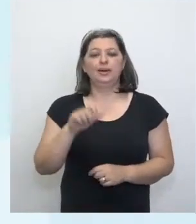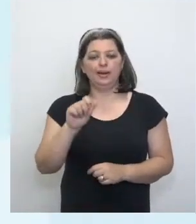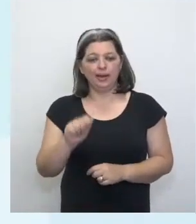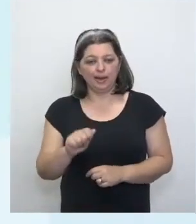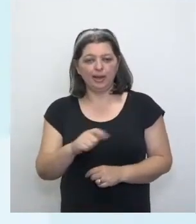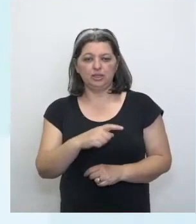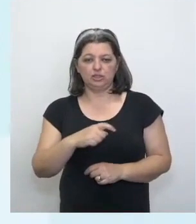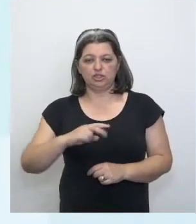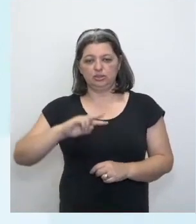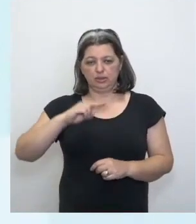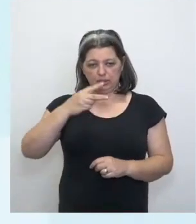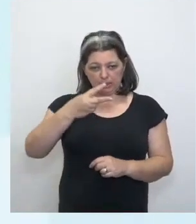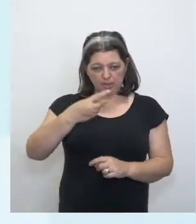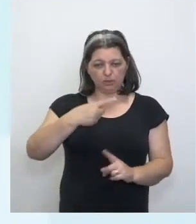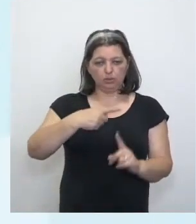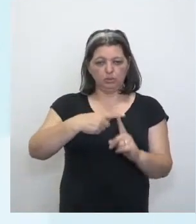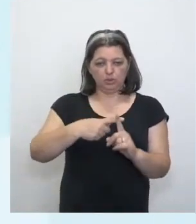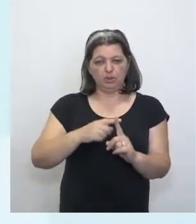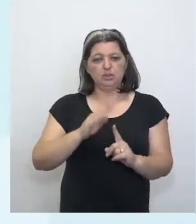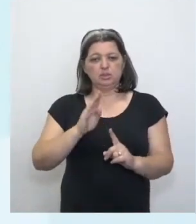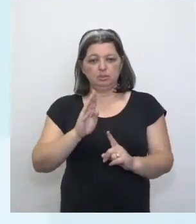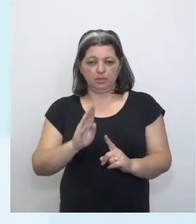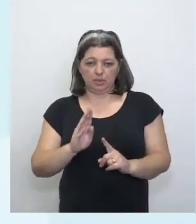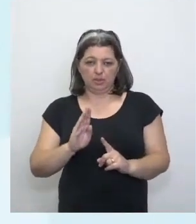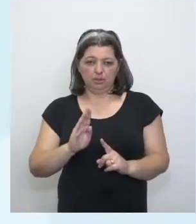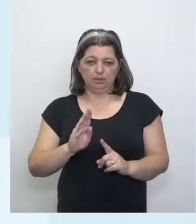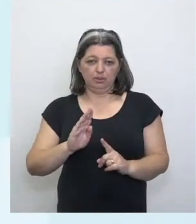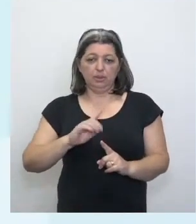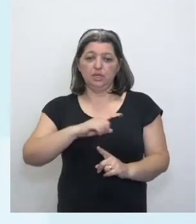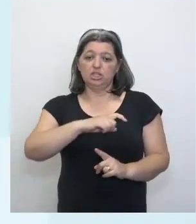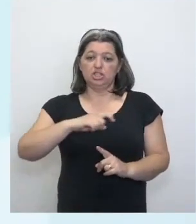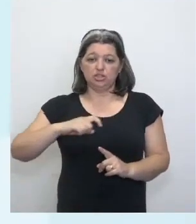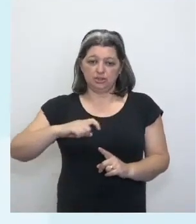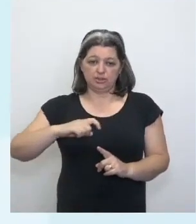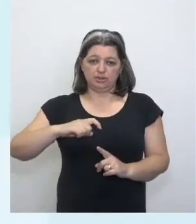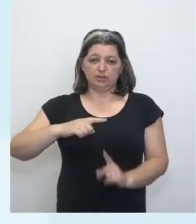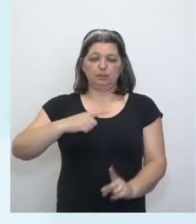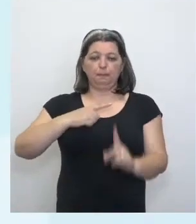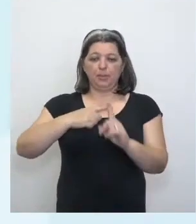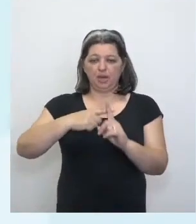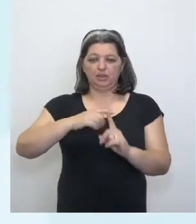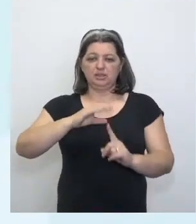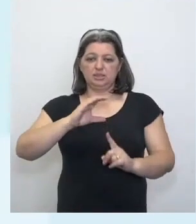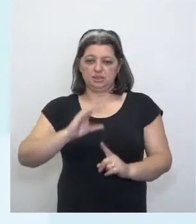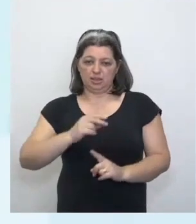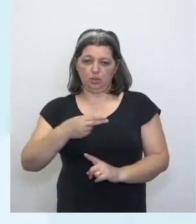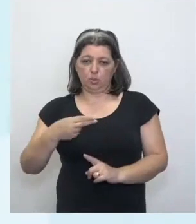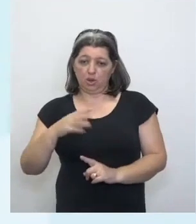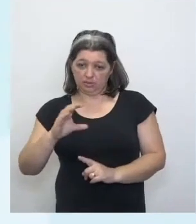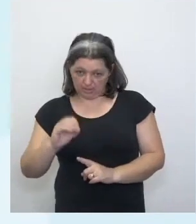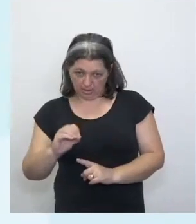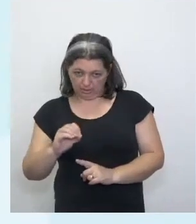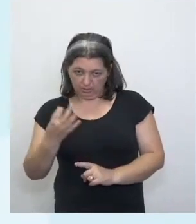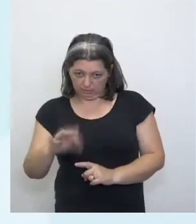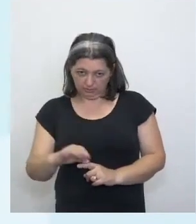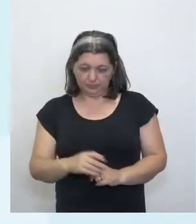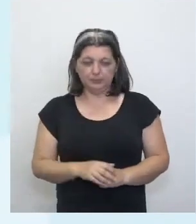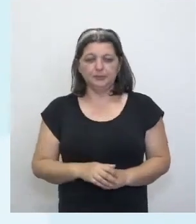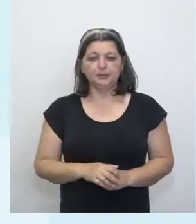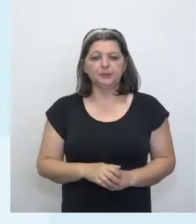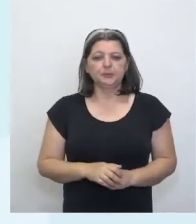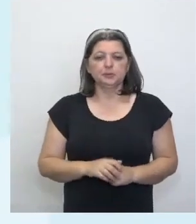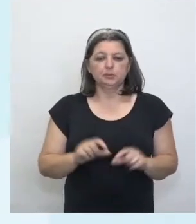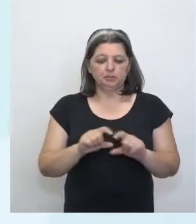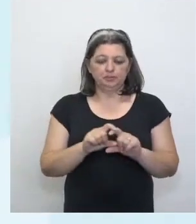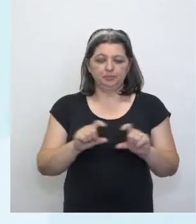x quadrado, mais um outro valor de b, x, mais c igual a zero. Ou seja, eu vou por a linha, b' e c'.